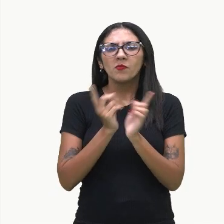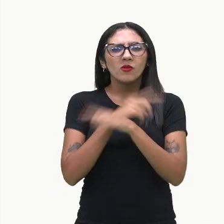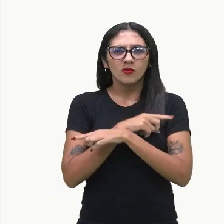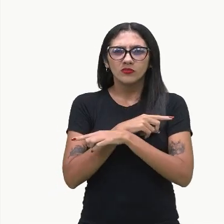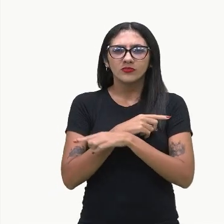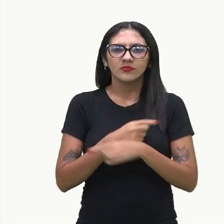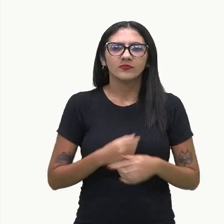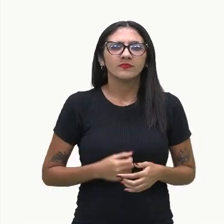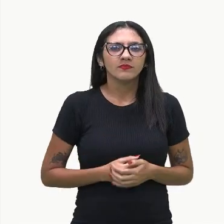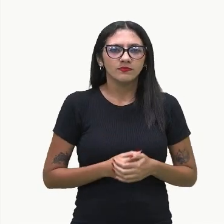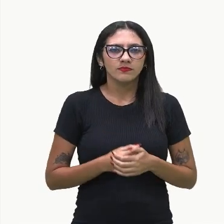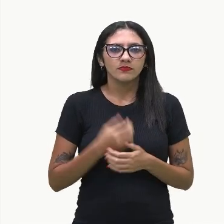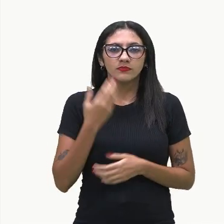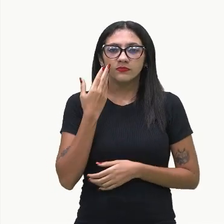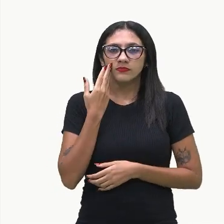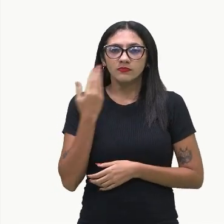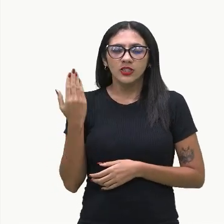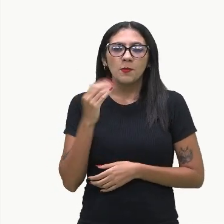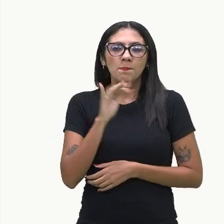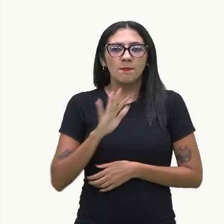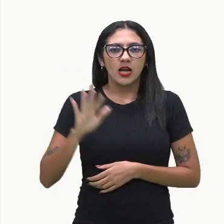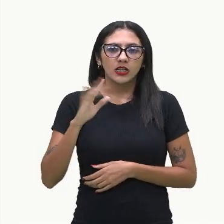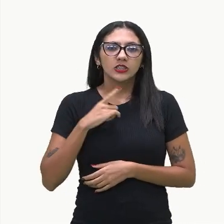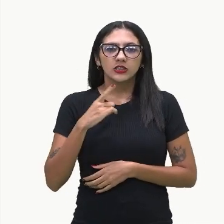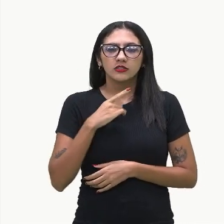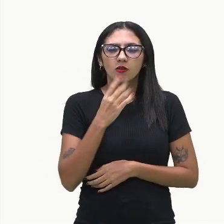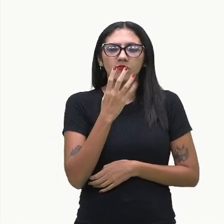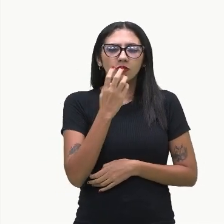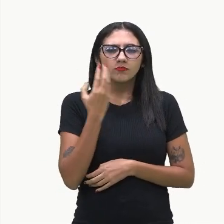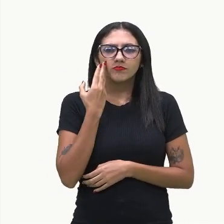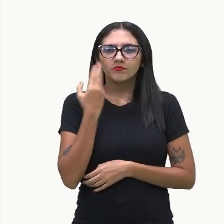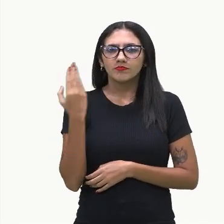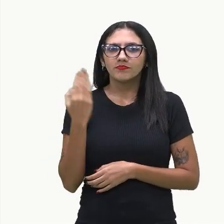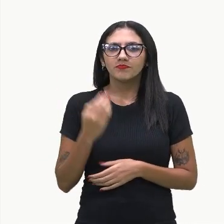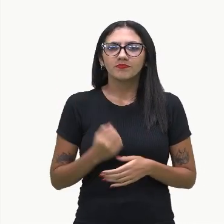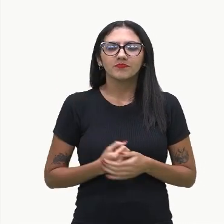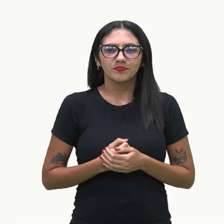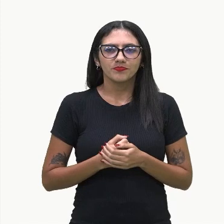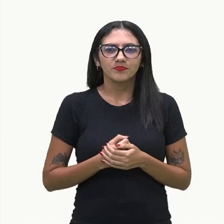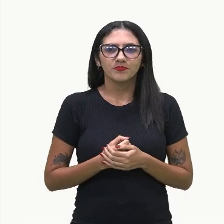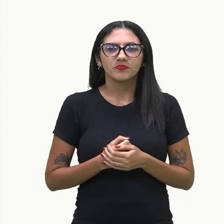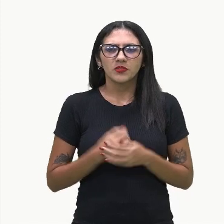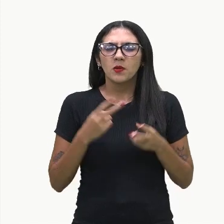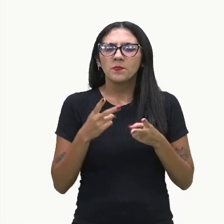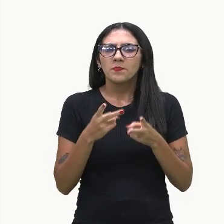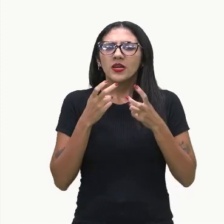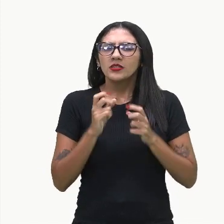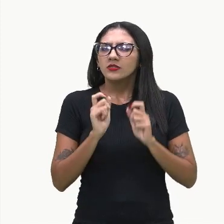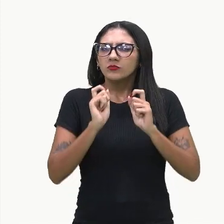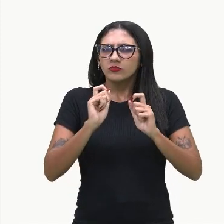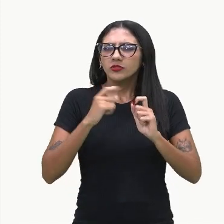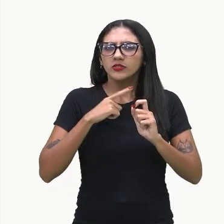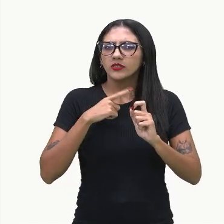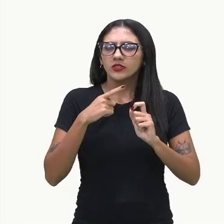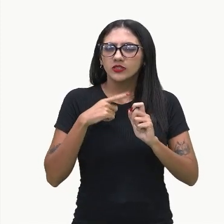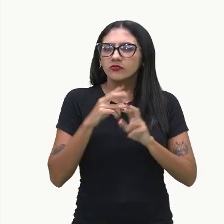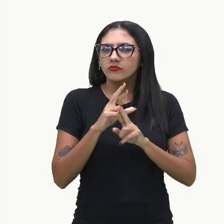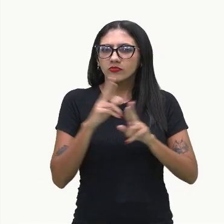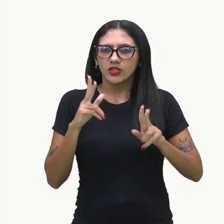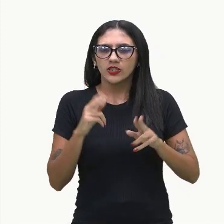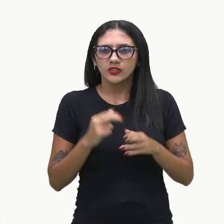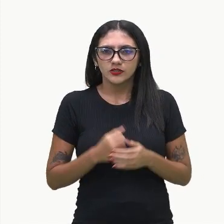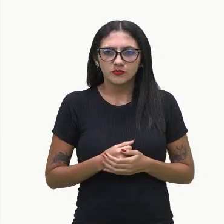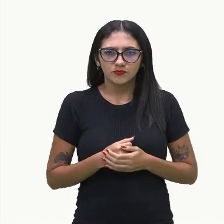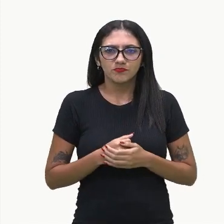que você está vendo. Existe aí o ângulo que está destacado. Nós percebemos que um está de um